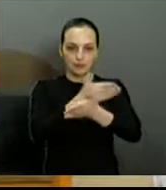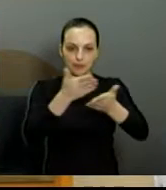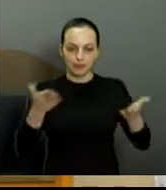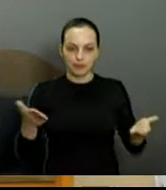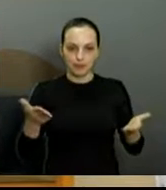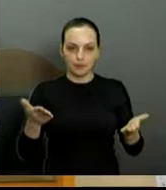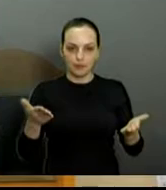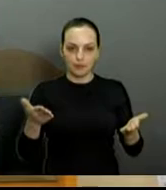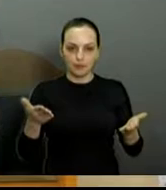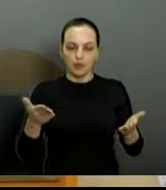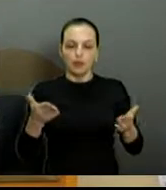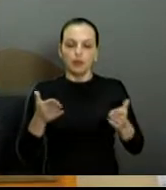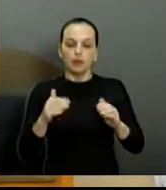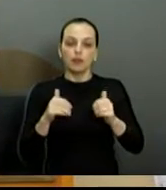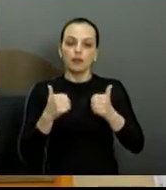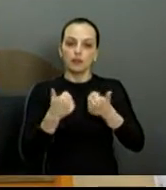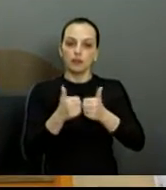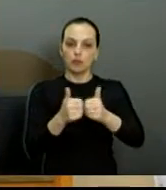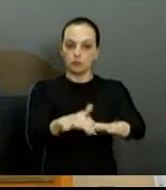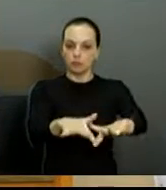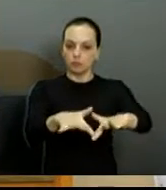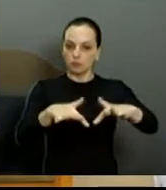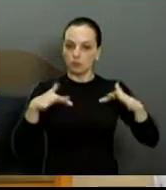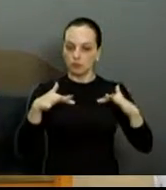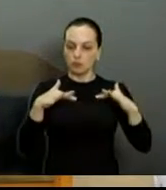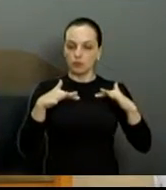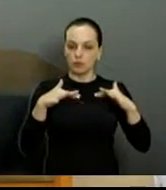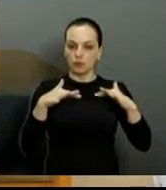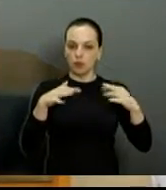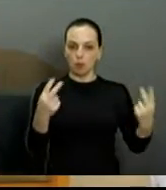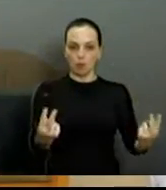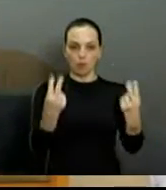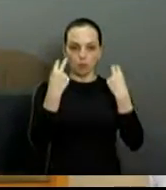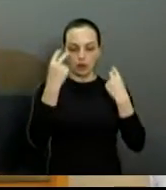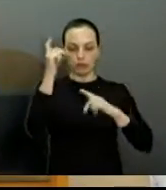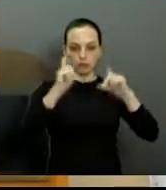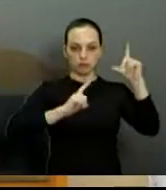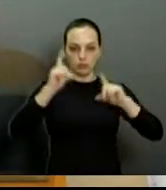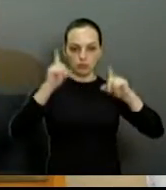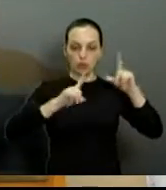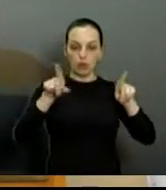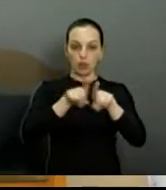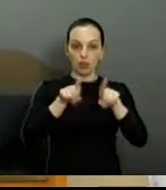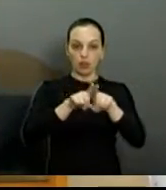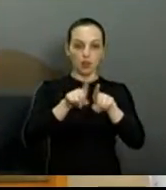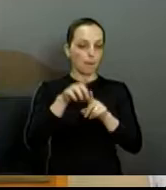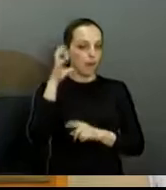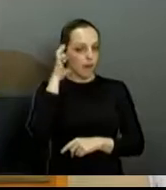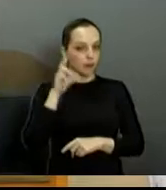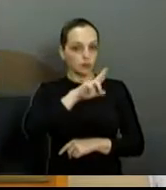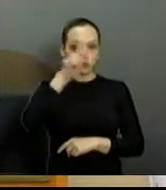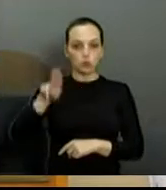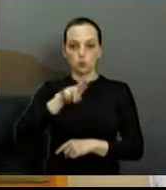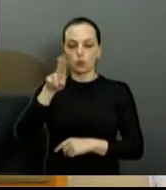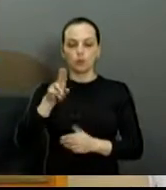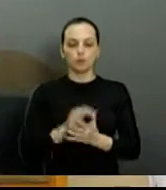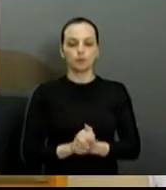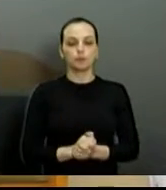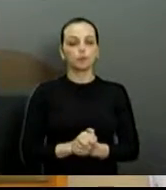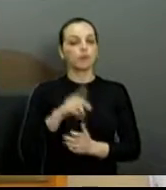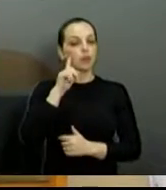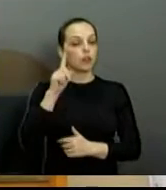todos que acompanham no plenário pela televisão pela rádio near dia 20 agora